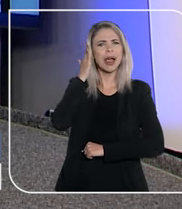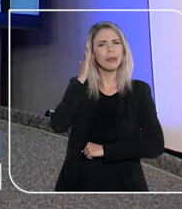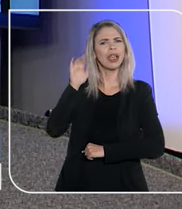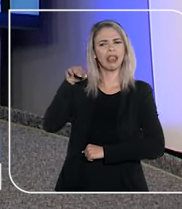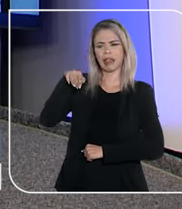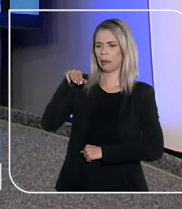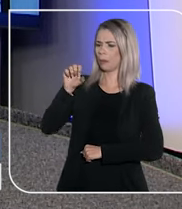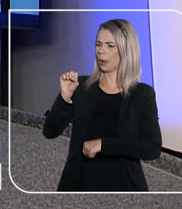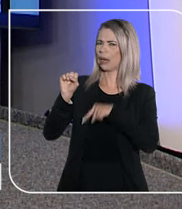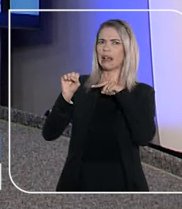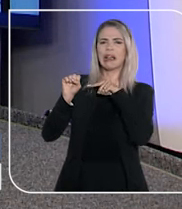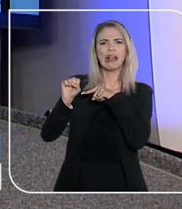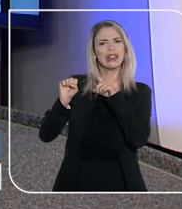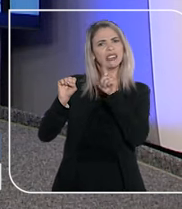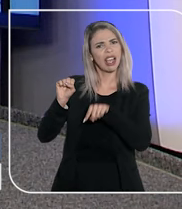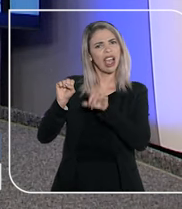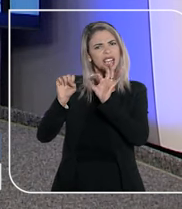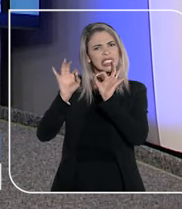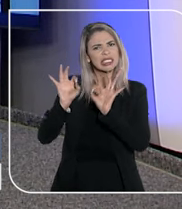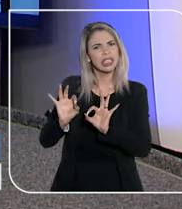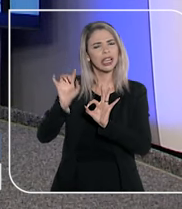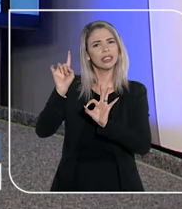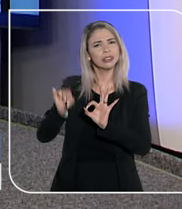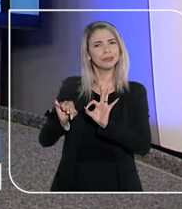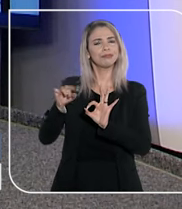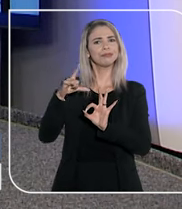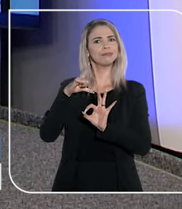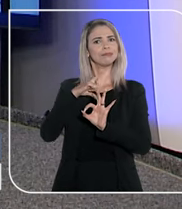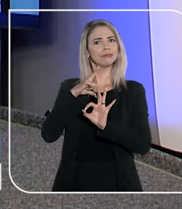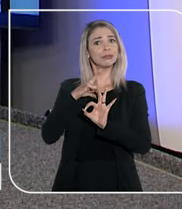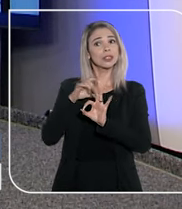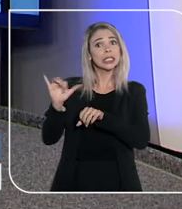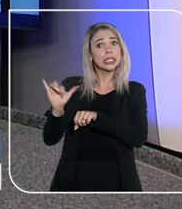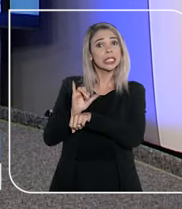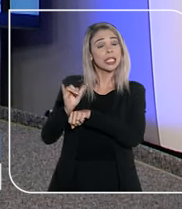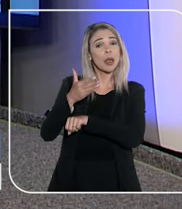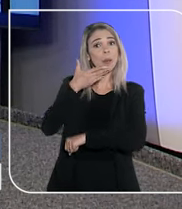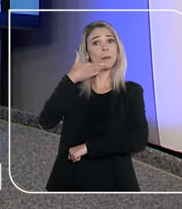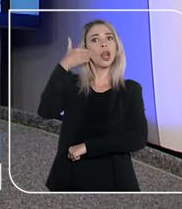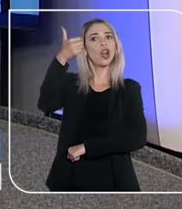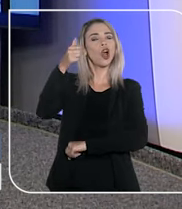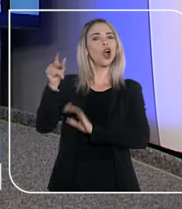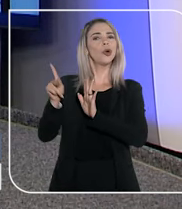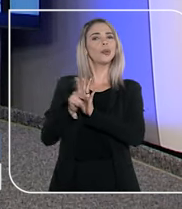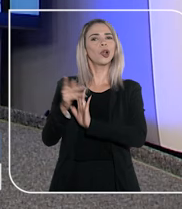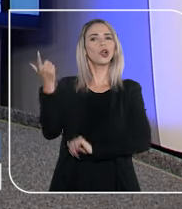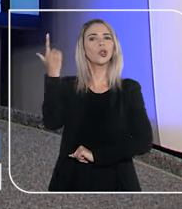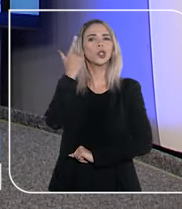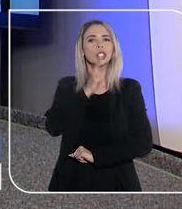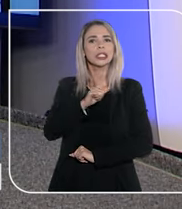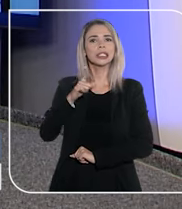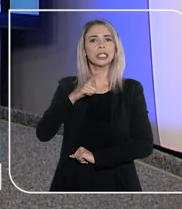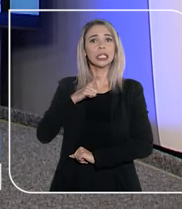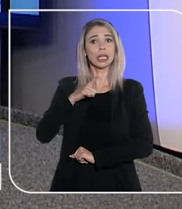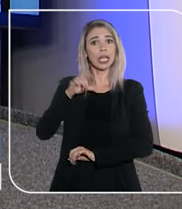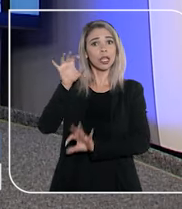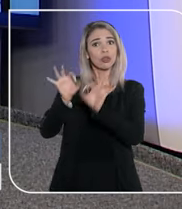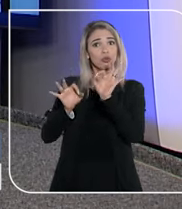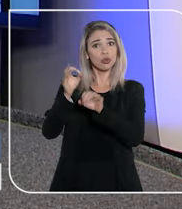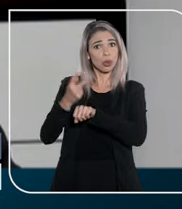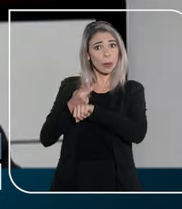ação, o mandado de segurança, é realmente o meio mais adequado para se buscar o